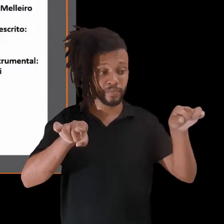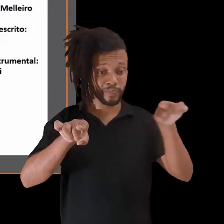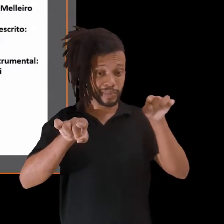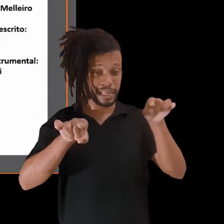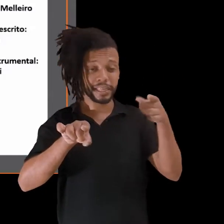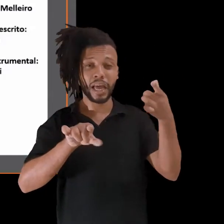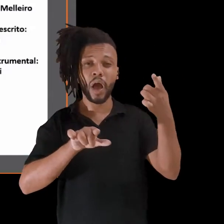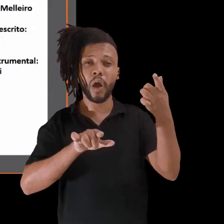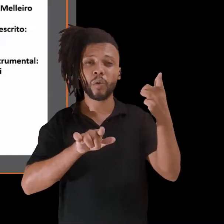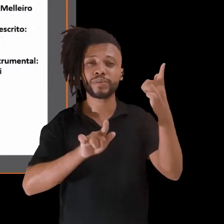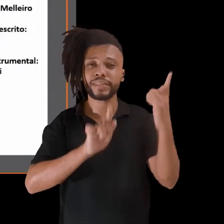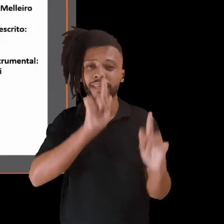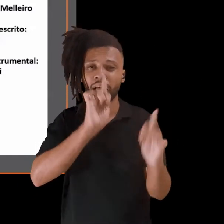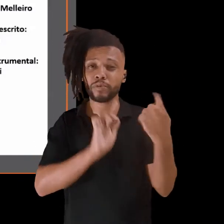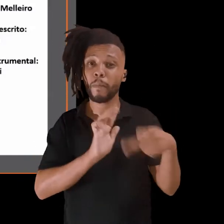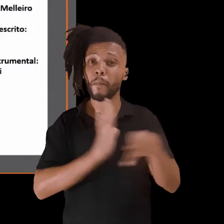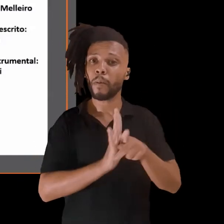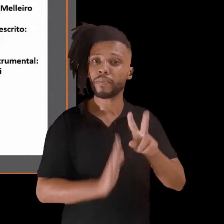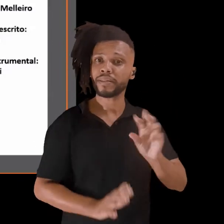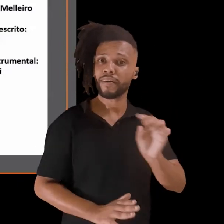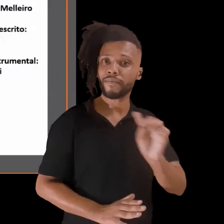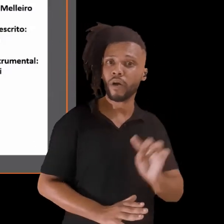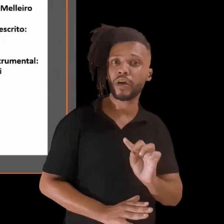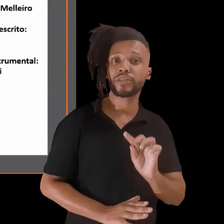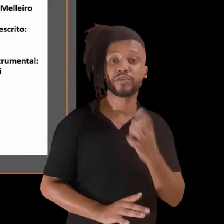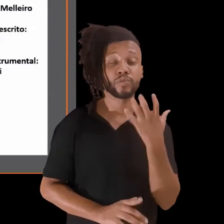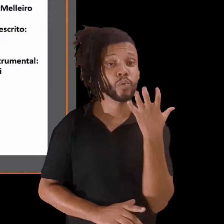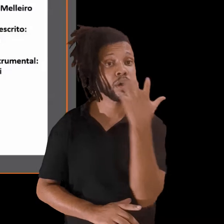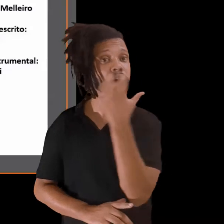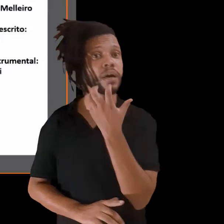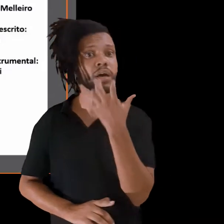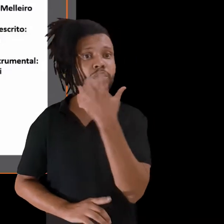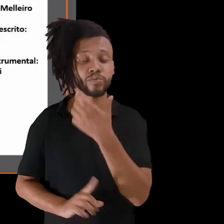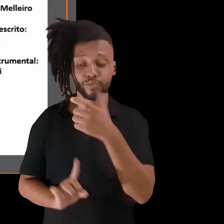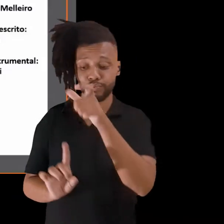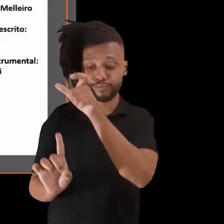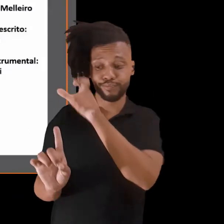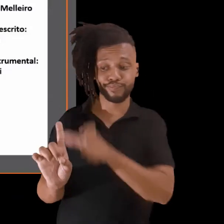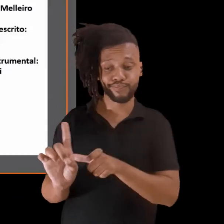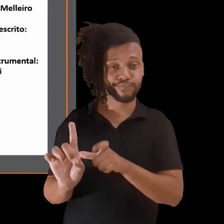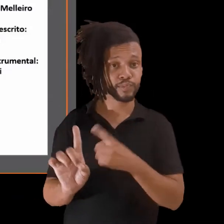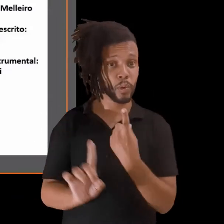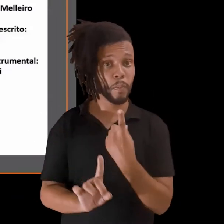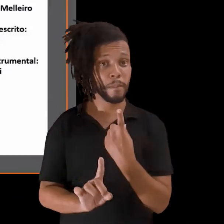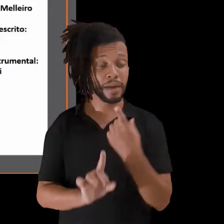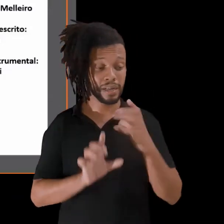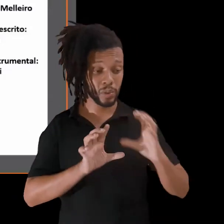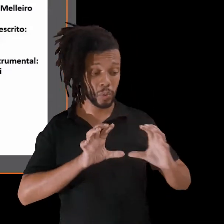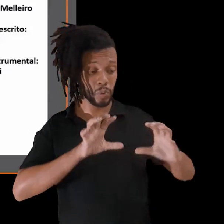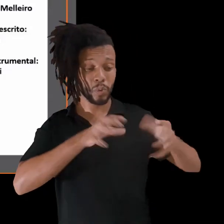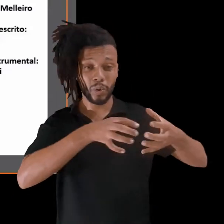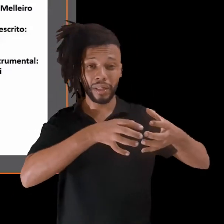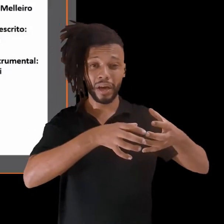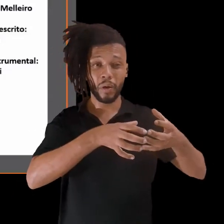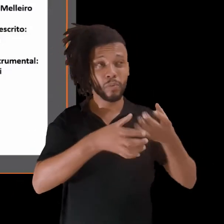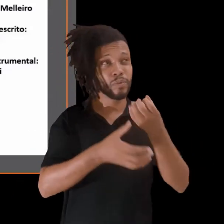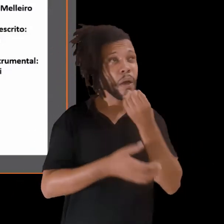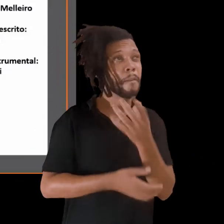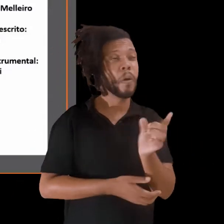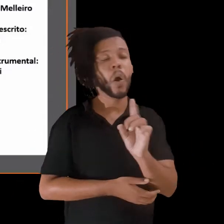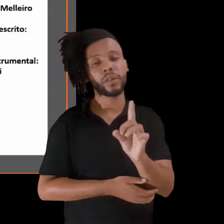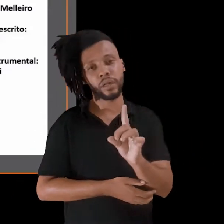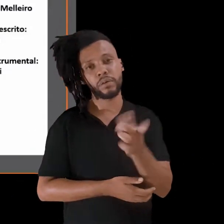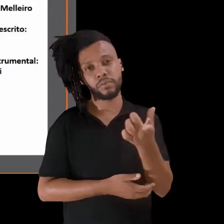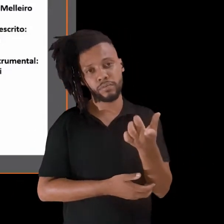um gesto vocal mais comum no canto solista. No canto coral, costumamos evitá-lo,